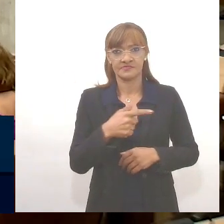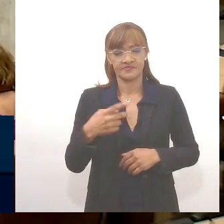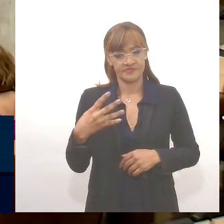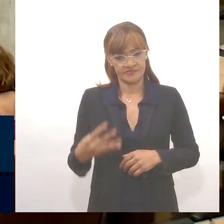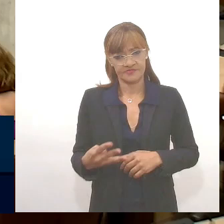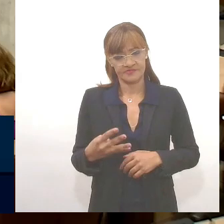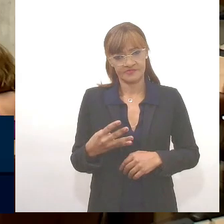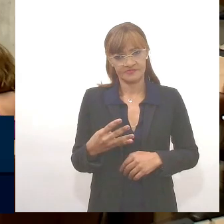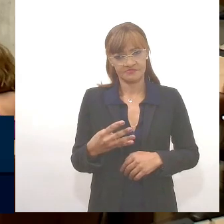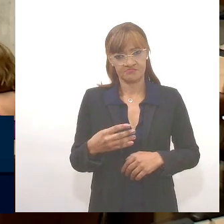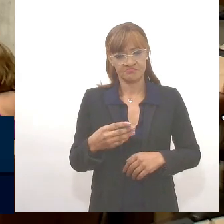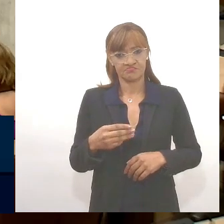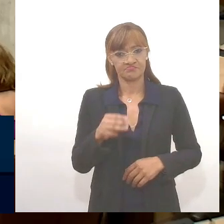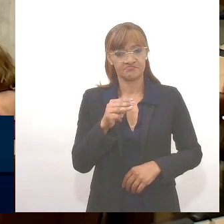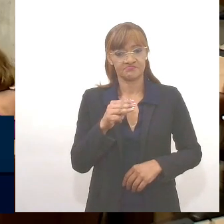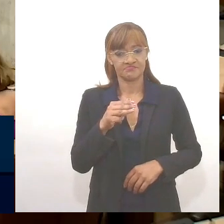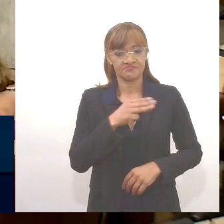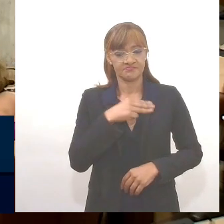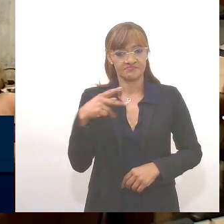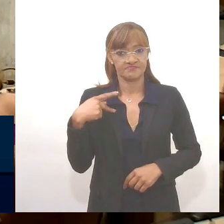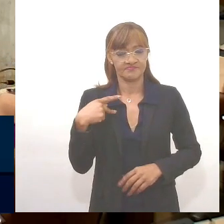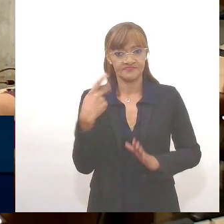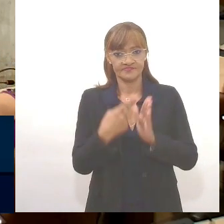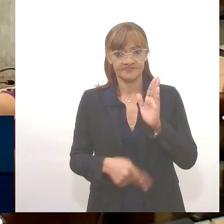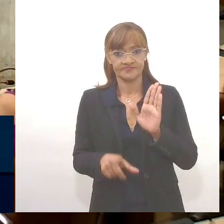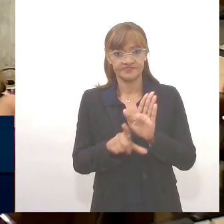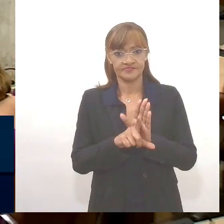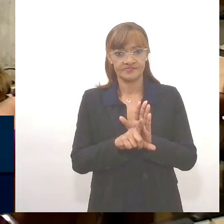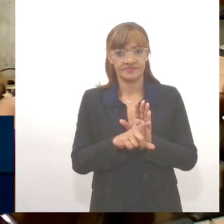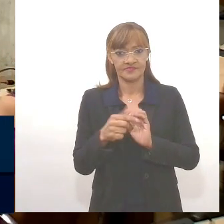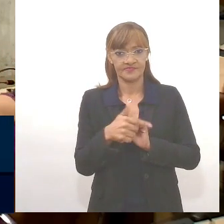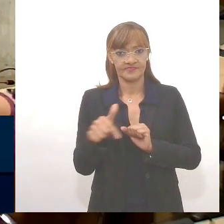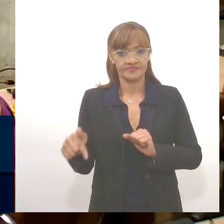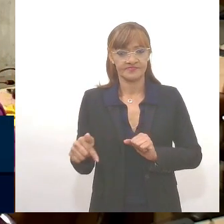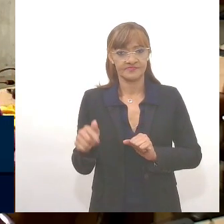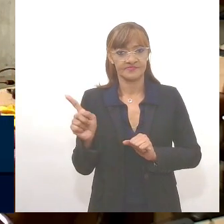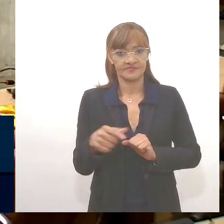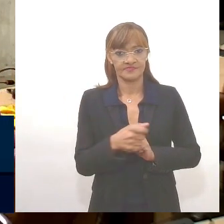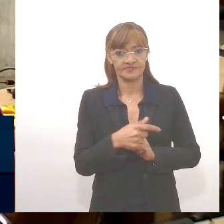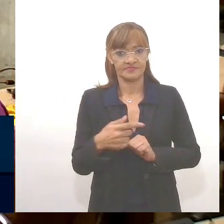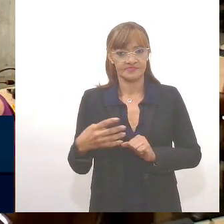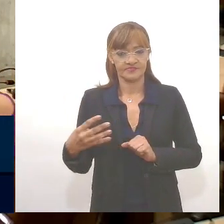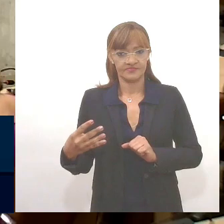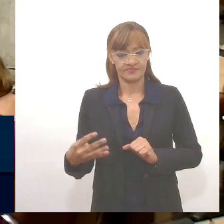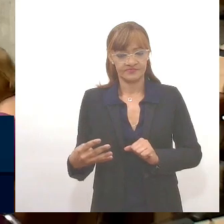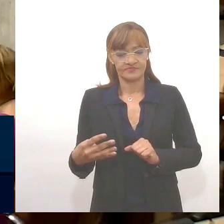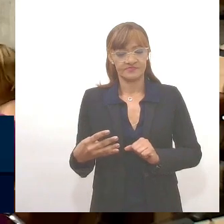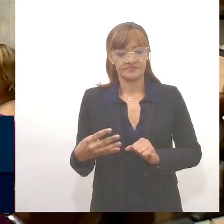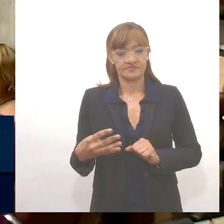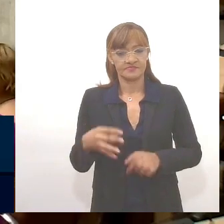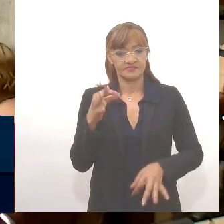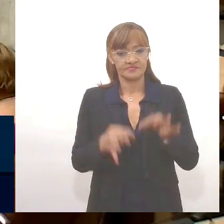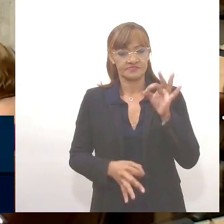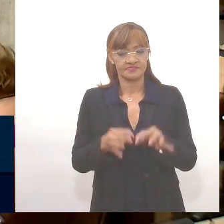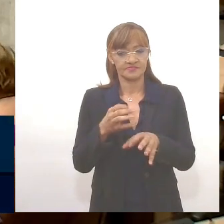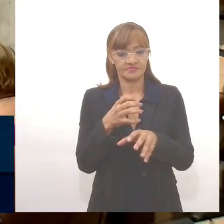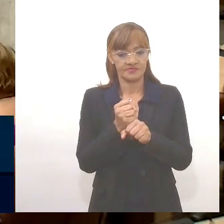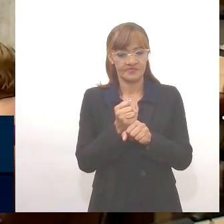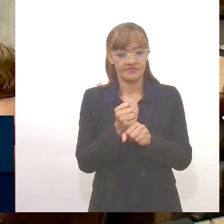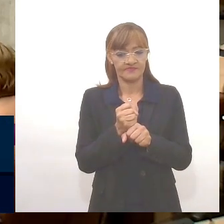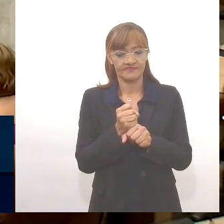Público projeto de lei complementar número 27/2022 autoria Tribunal de Contas e projeto de lei